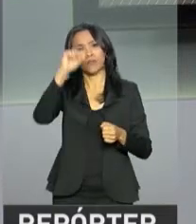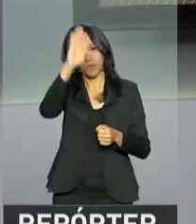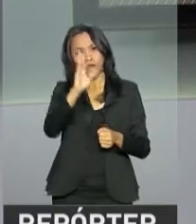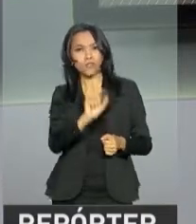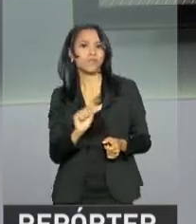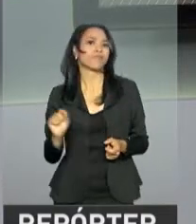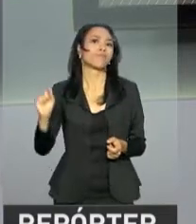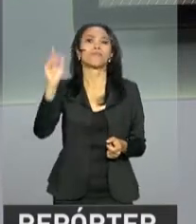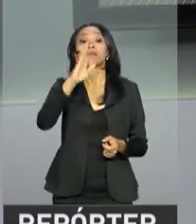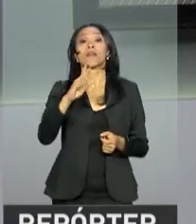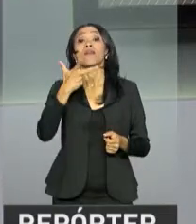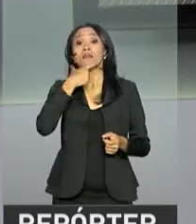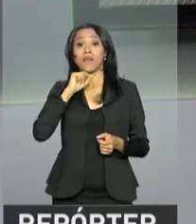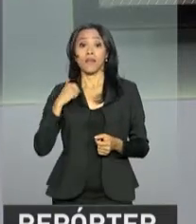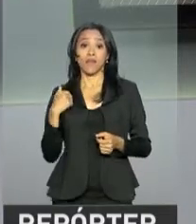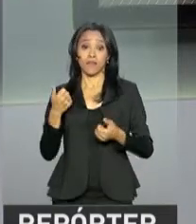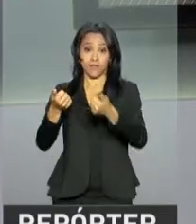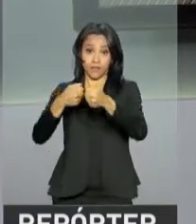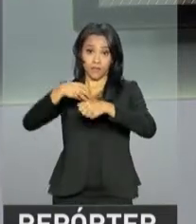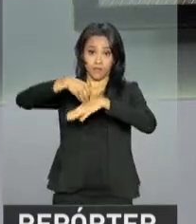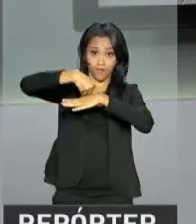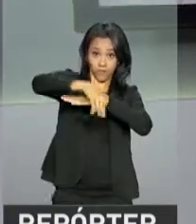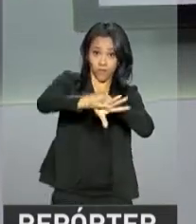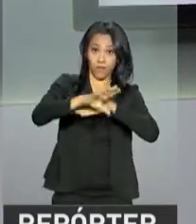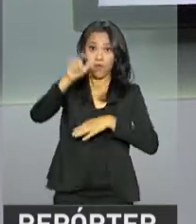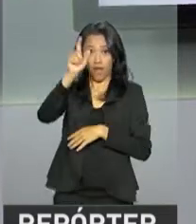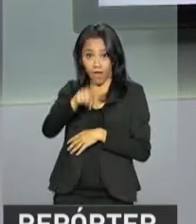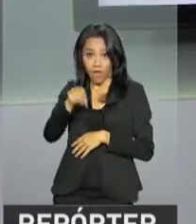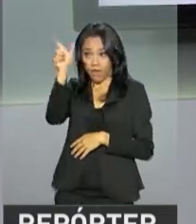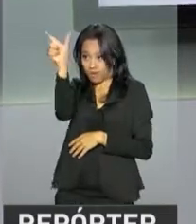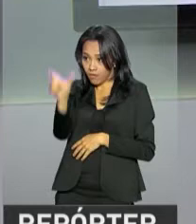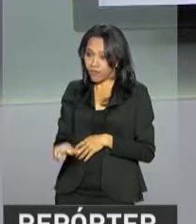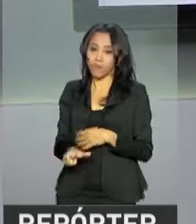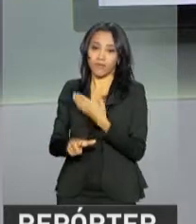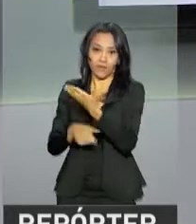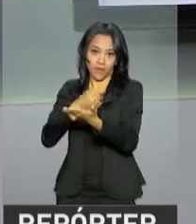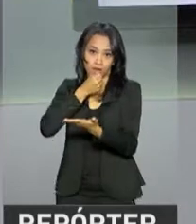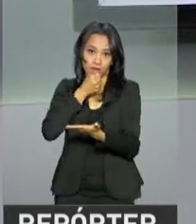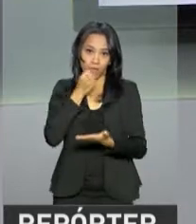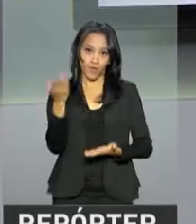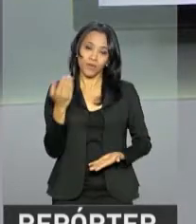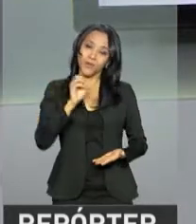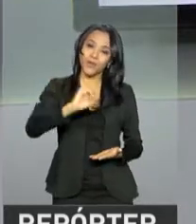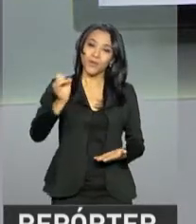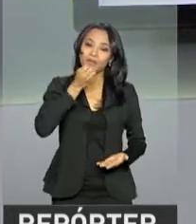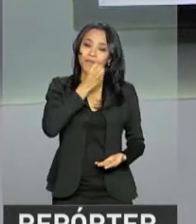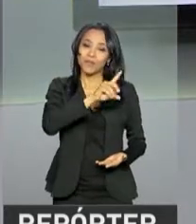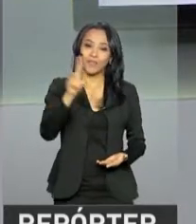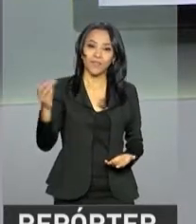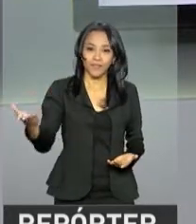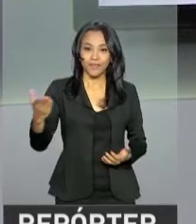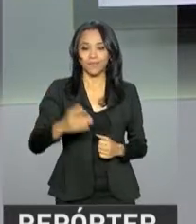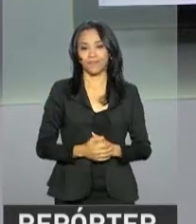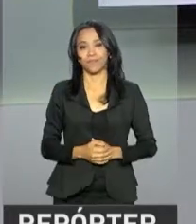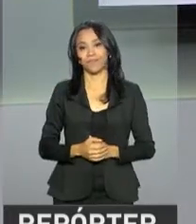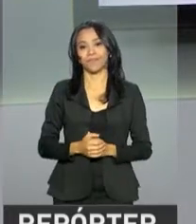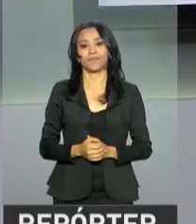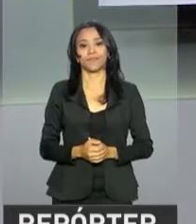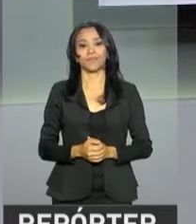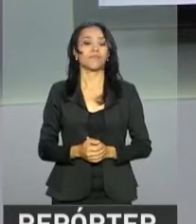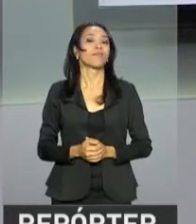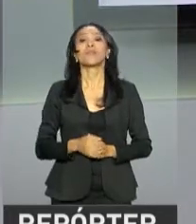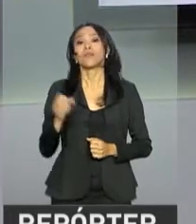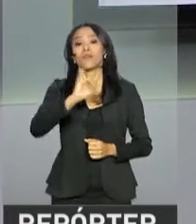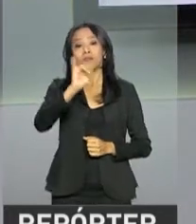os detalhes para a gente, direto do Ministério da Justiça, é a repórter Luana Karen. Olá, Luana, bom dia.